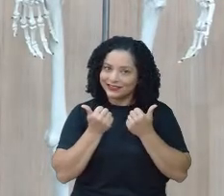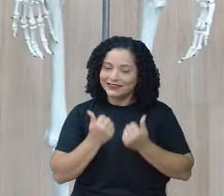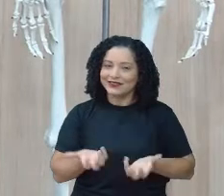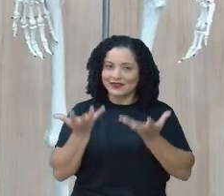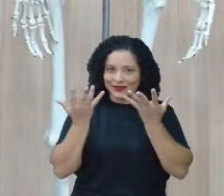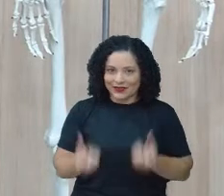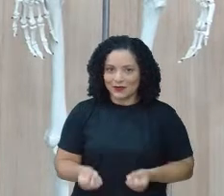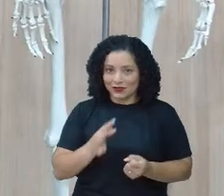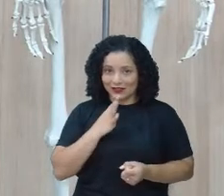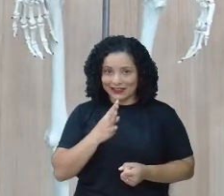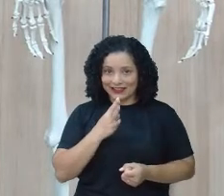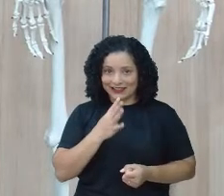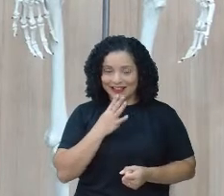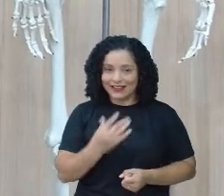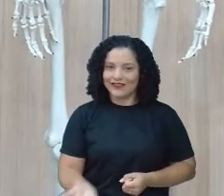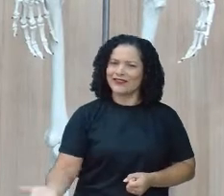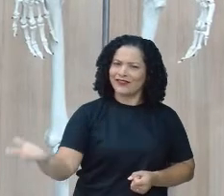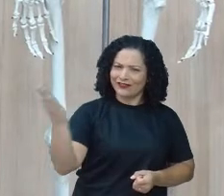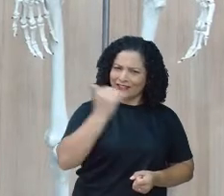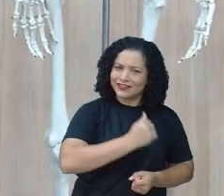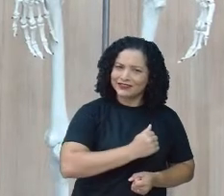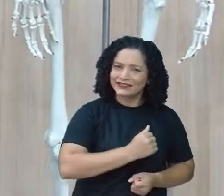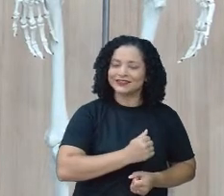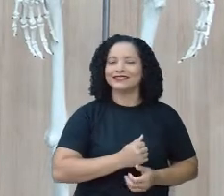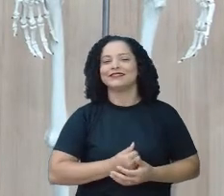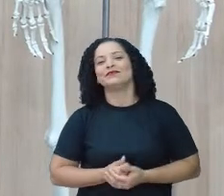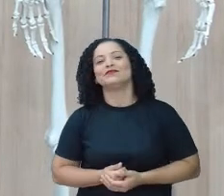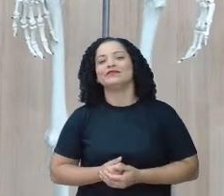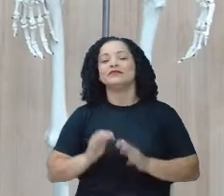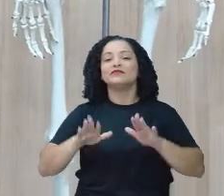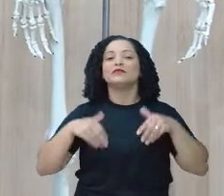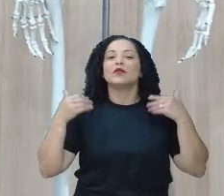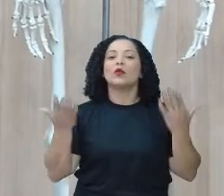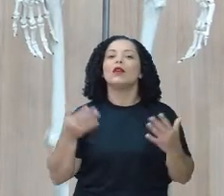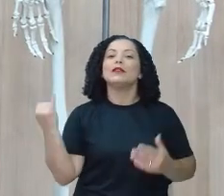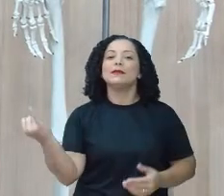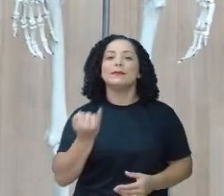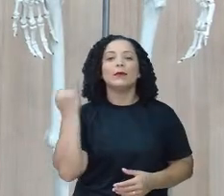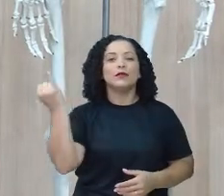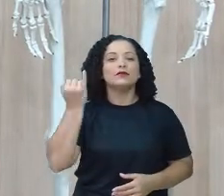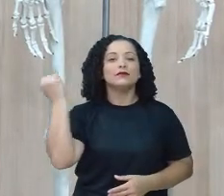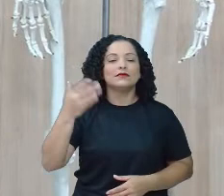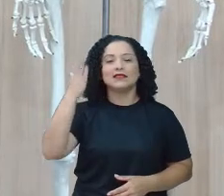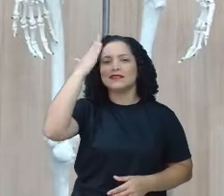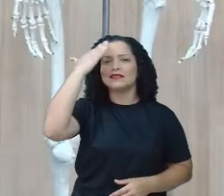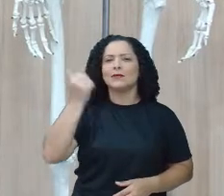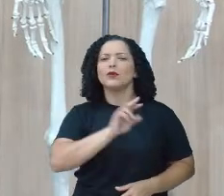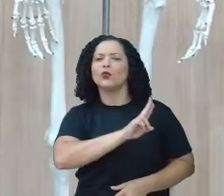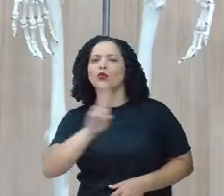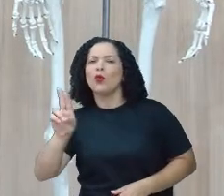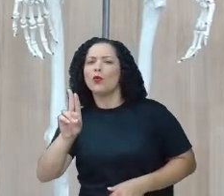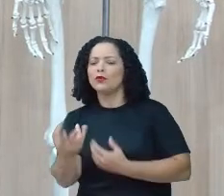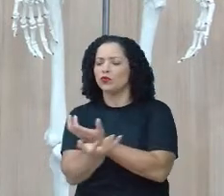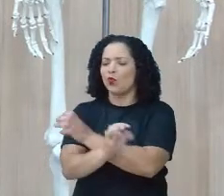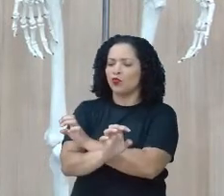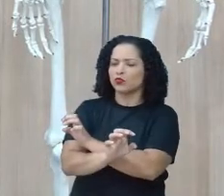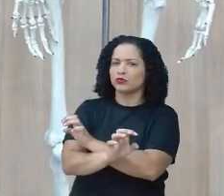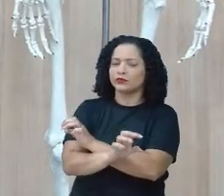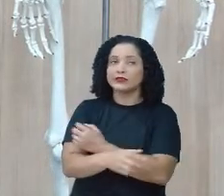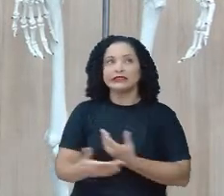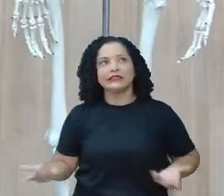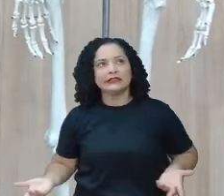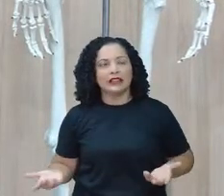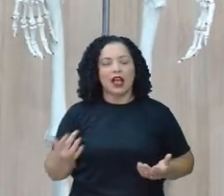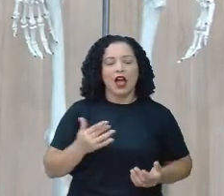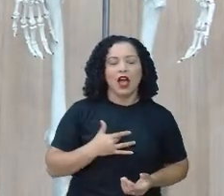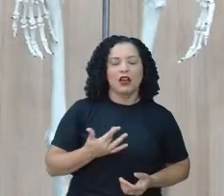conhecer esses ossos. Vamos ver nomes. Qual é a importância da gente saber o nome de um osso? Ah, professora, eu não vou